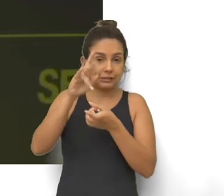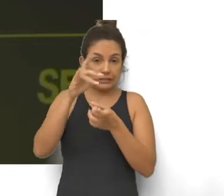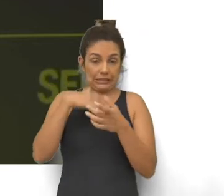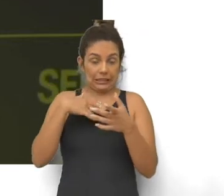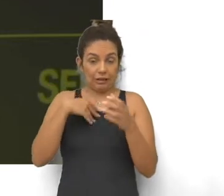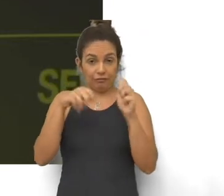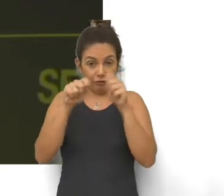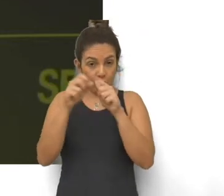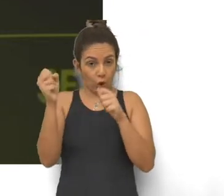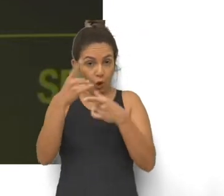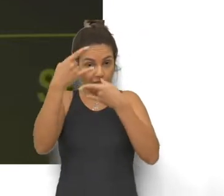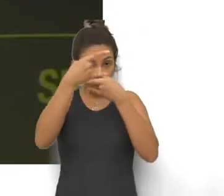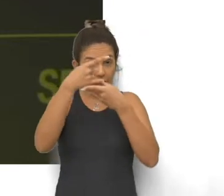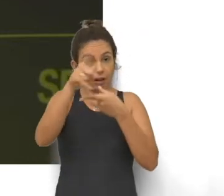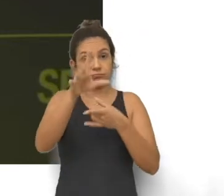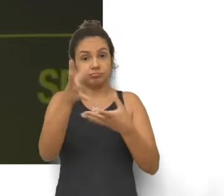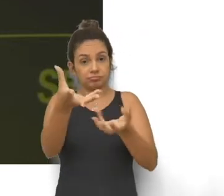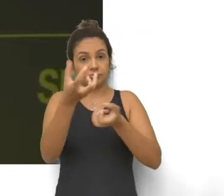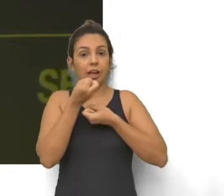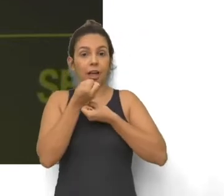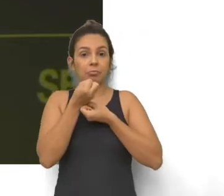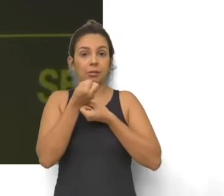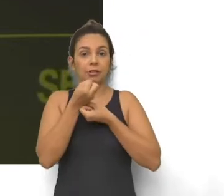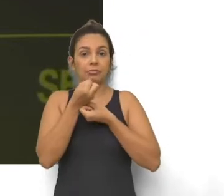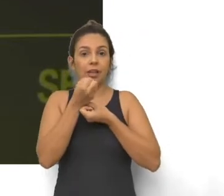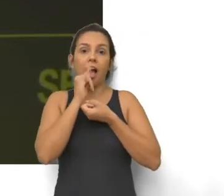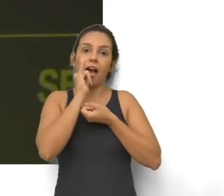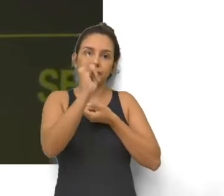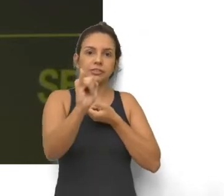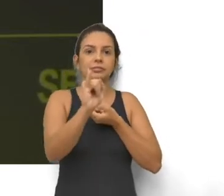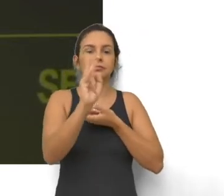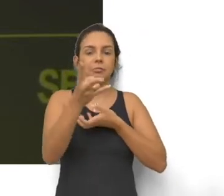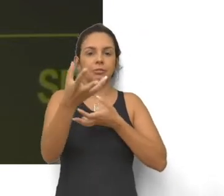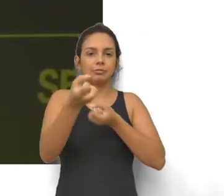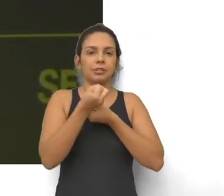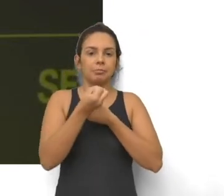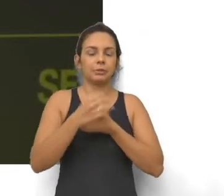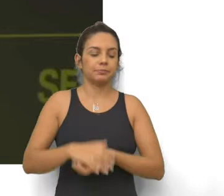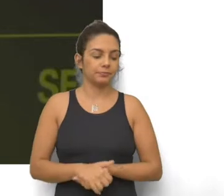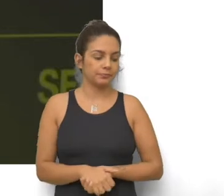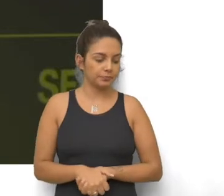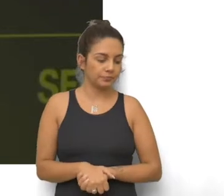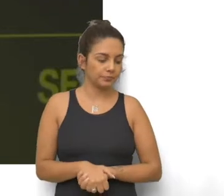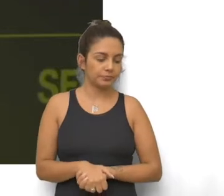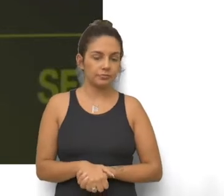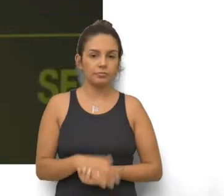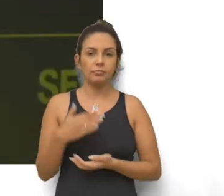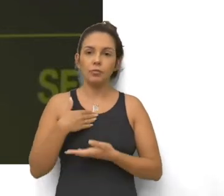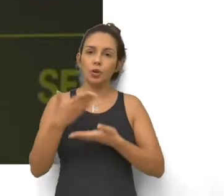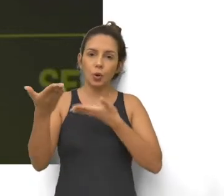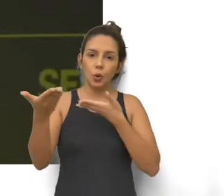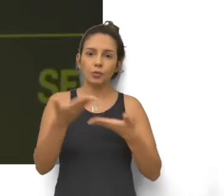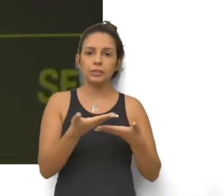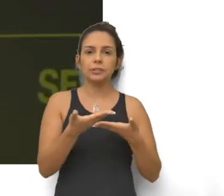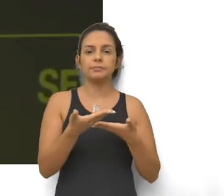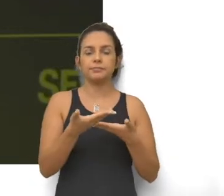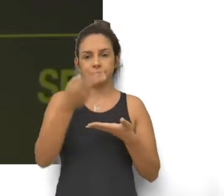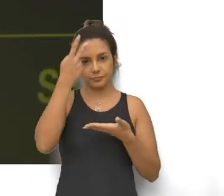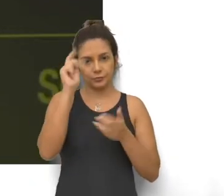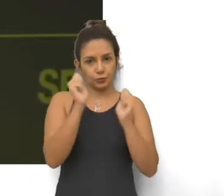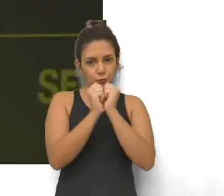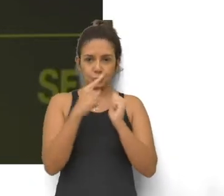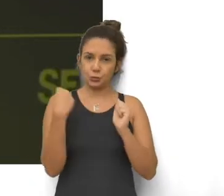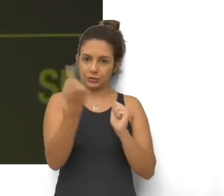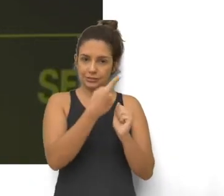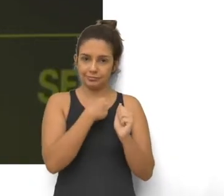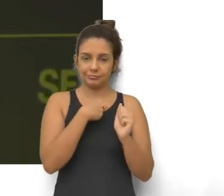gente fizer as novas lives, vocês recebem imediatamente uma notificação. Tá bem? Eu queria convidar para estar